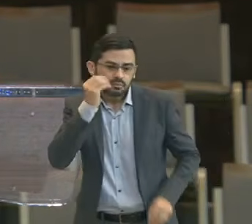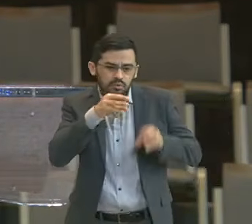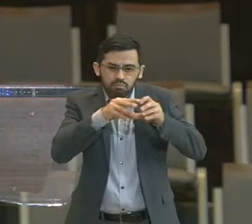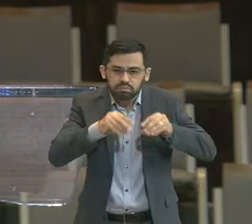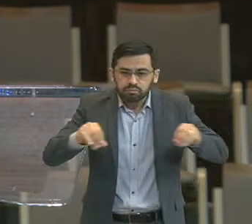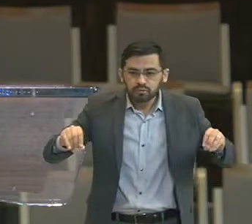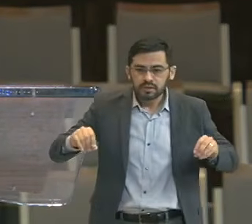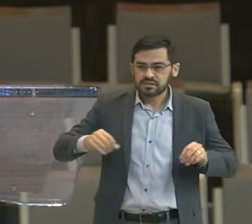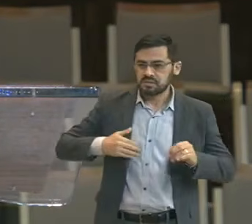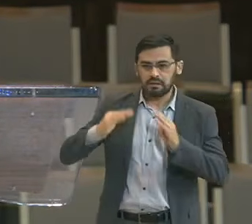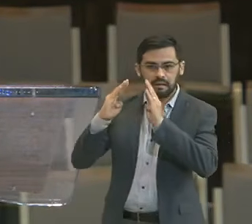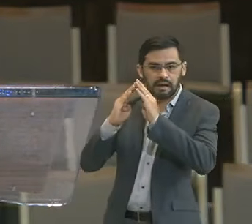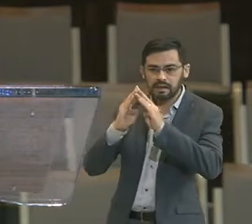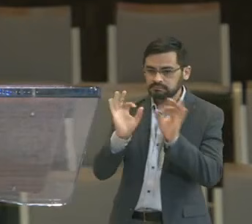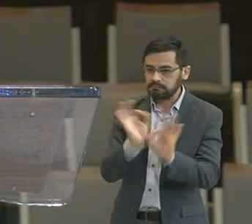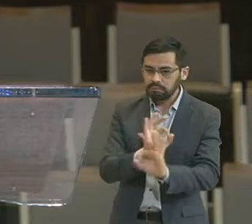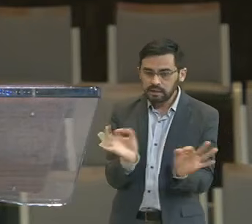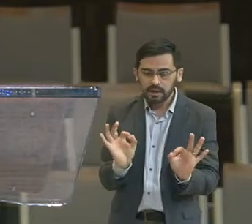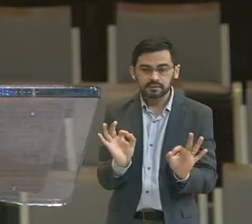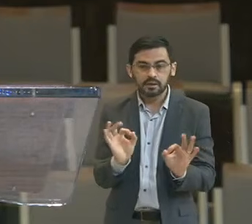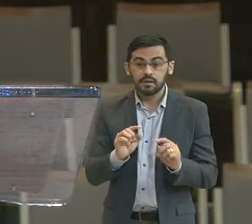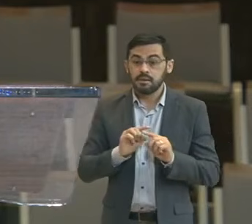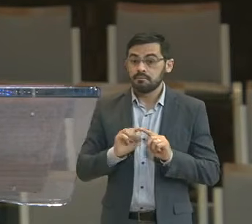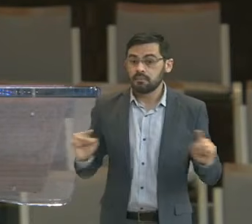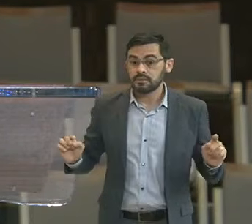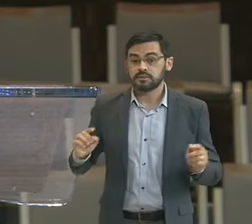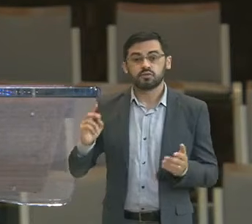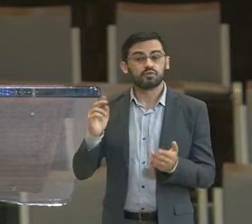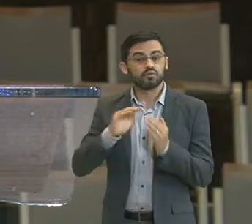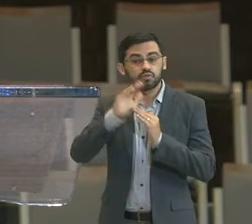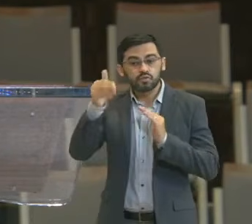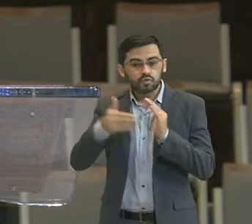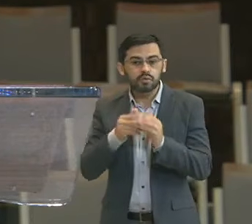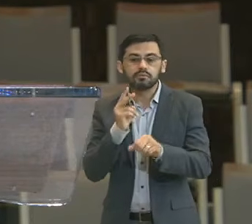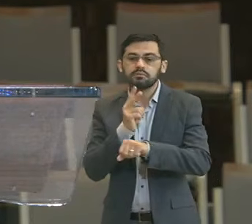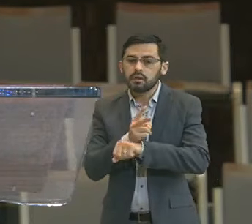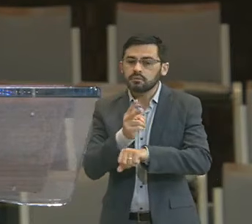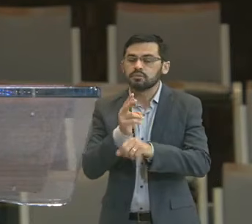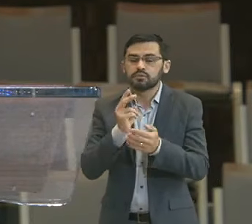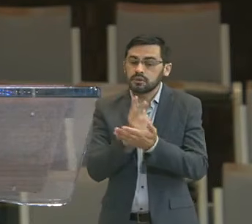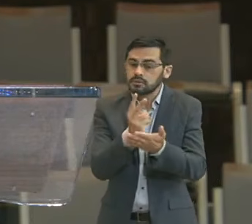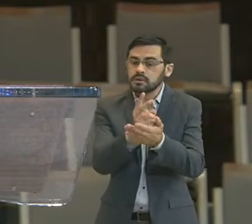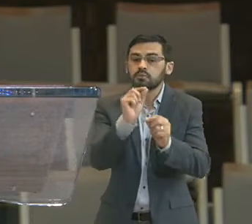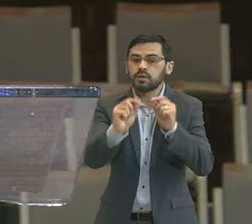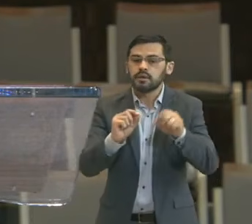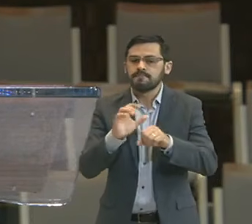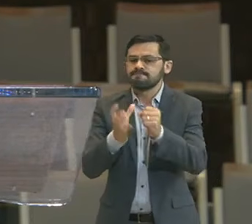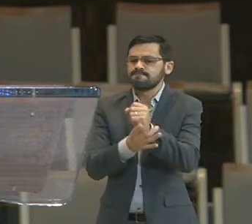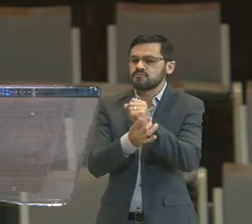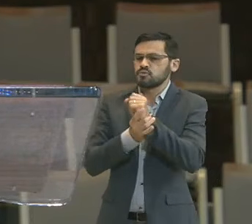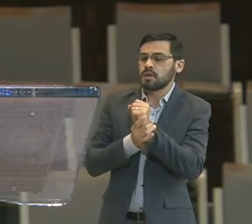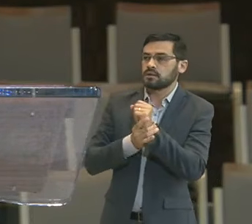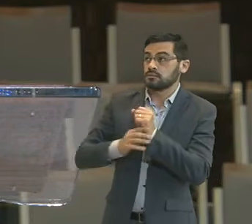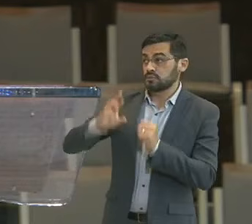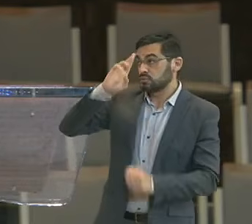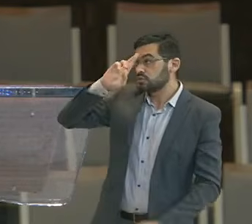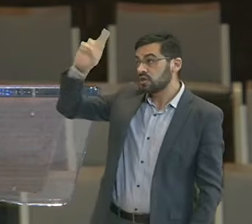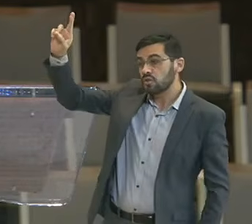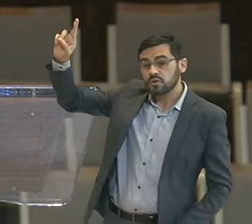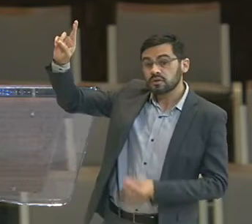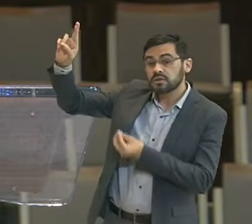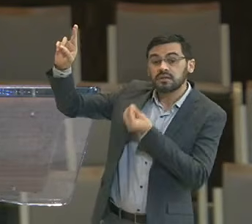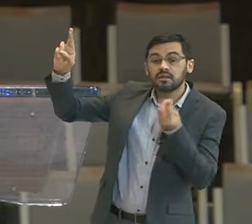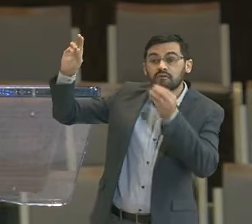sem teto, sem casa, mas todo o tempo sustentado pelo Senhor, que mandou o